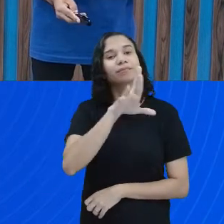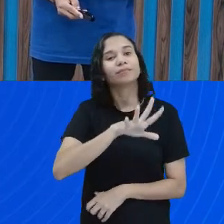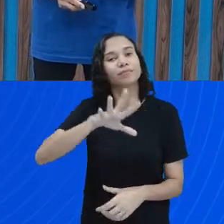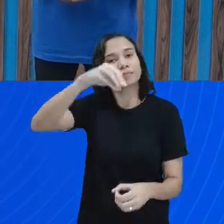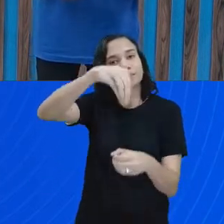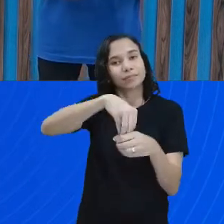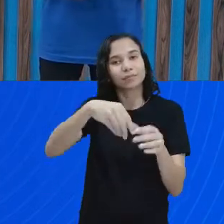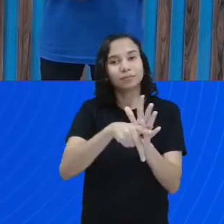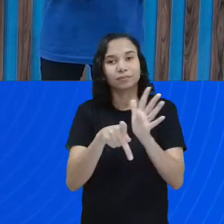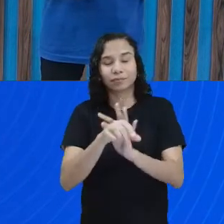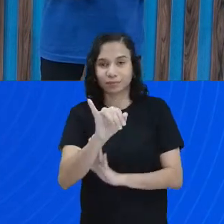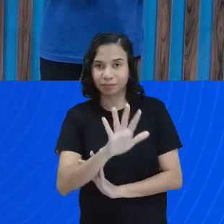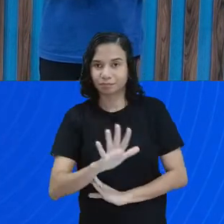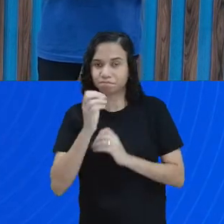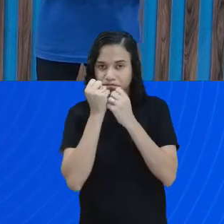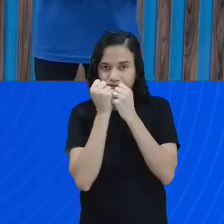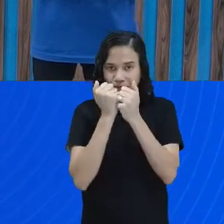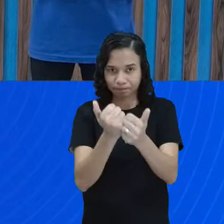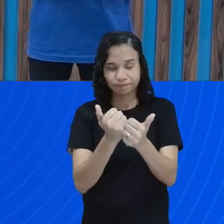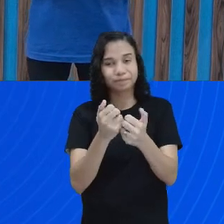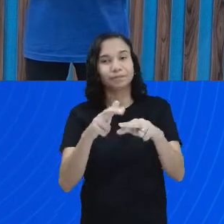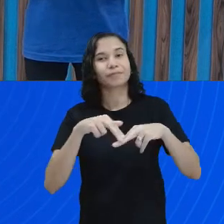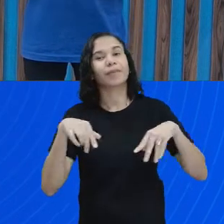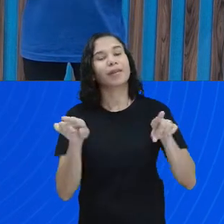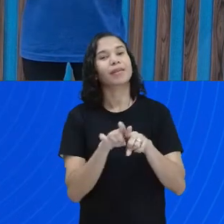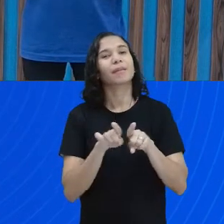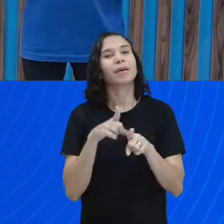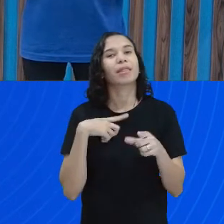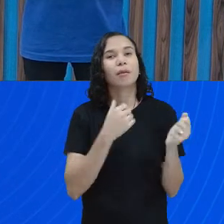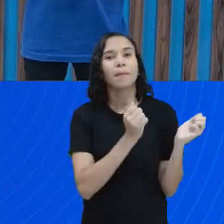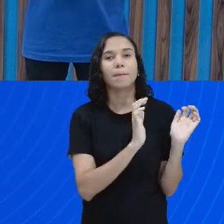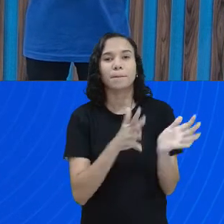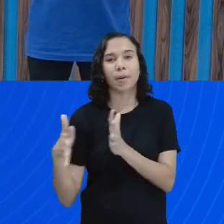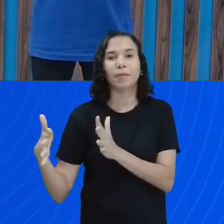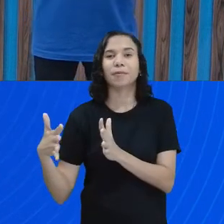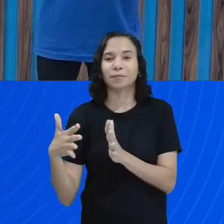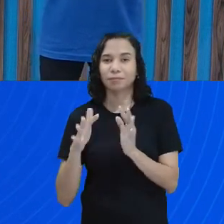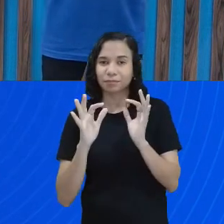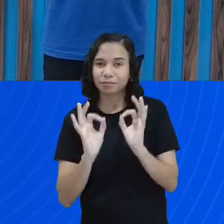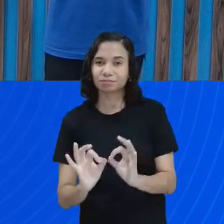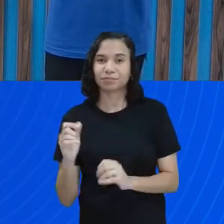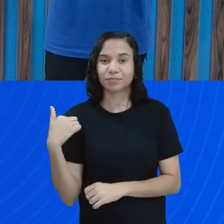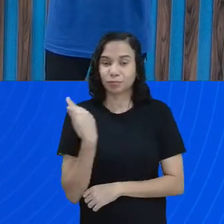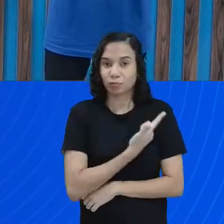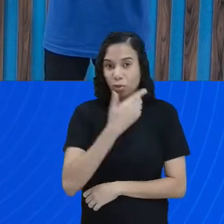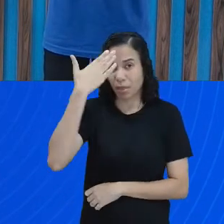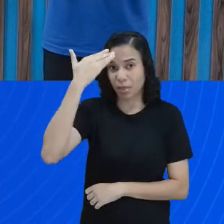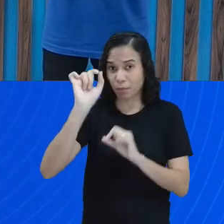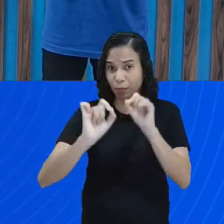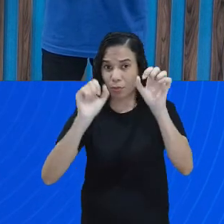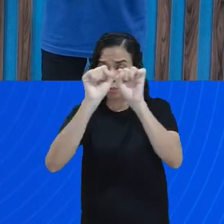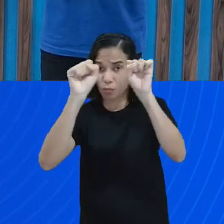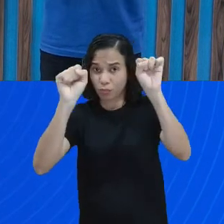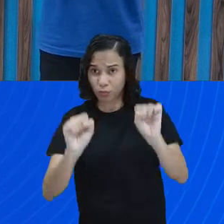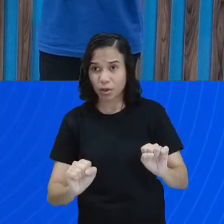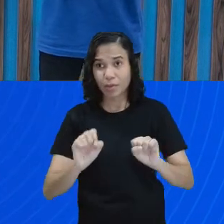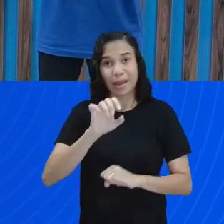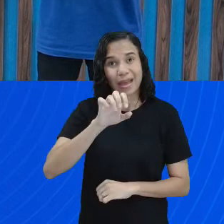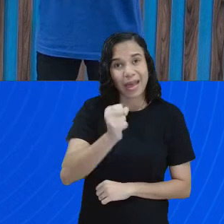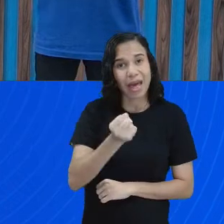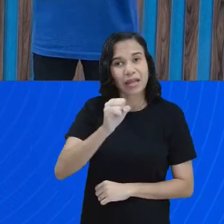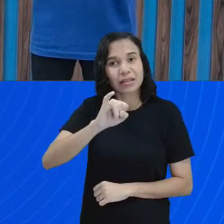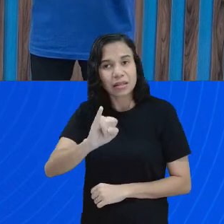da figura numa boa. E aí eu tenho aí um padrão, né? Isso. A gente sabe que o sistema SI,